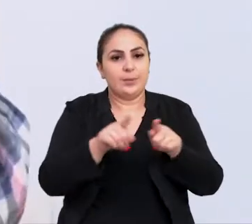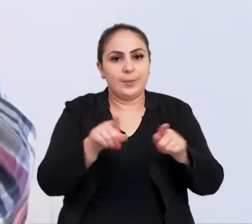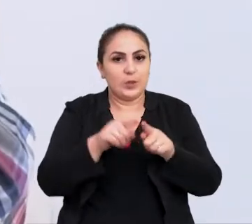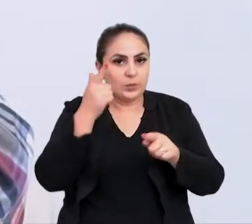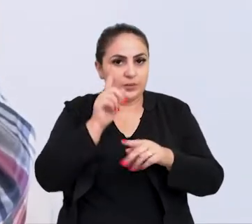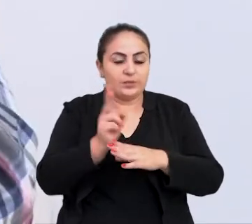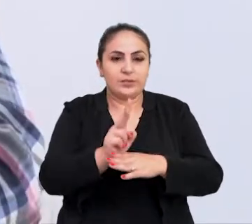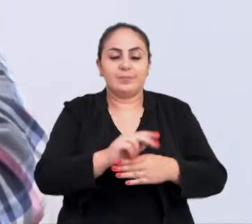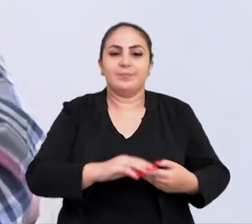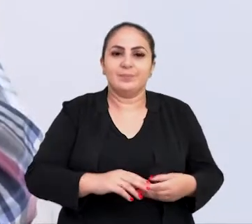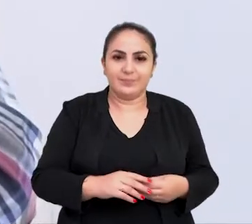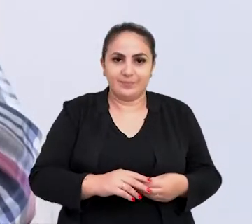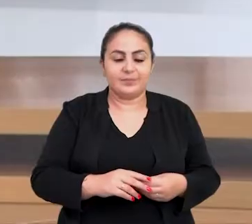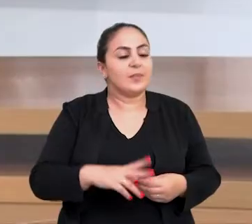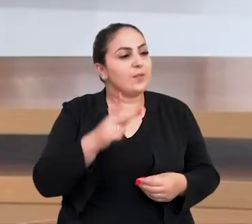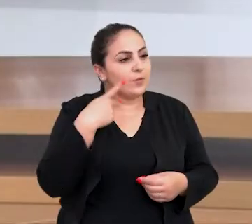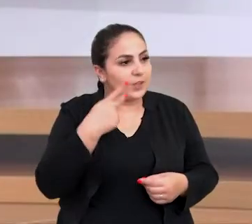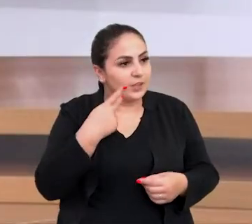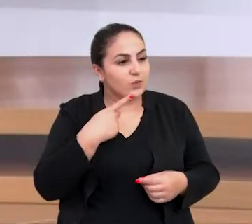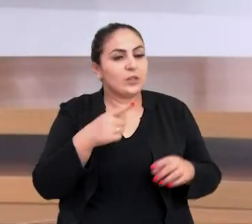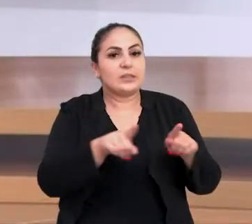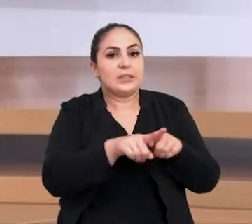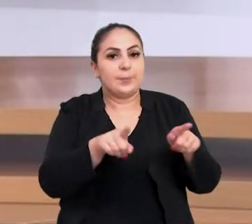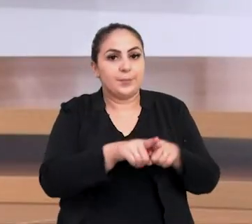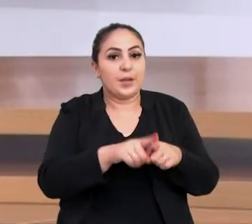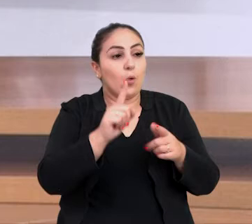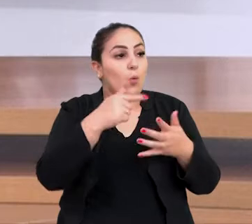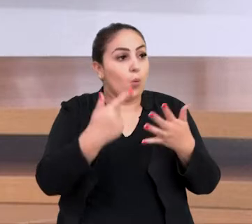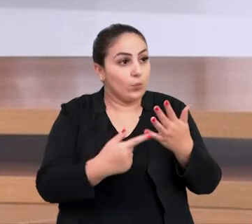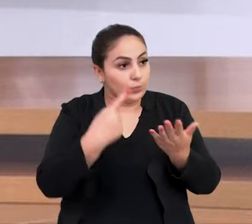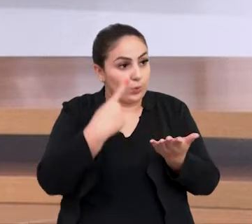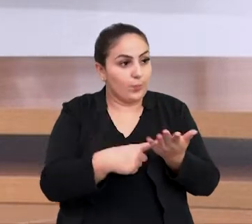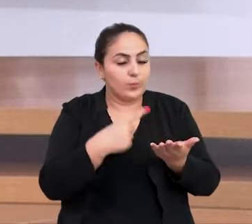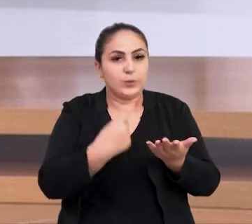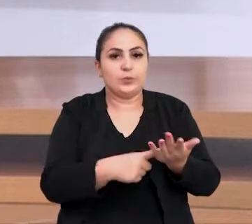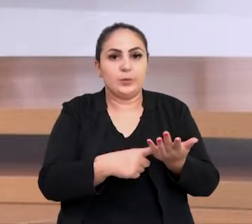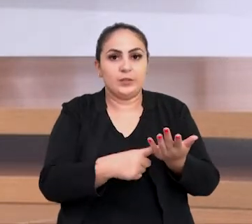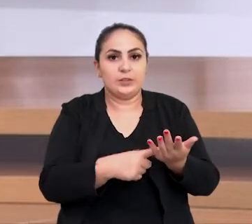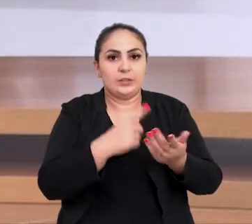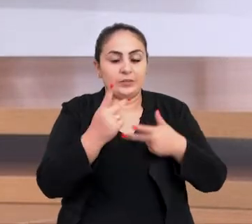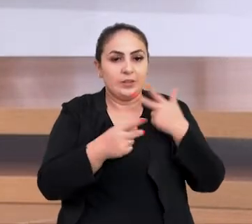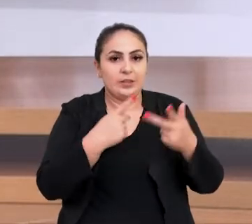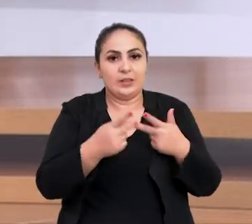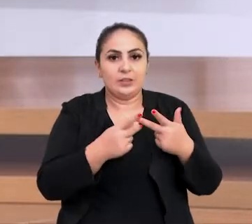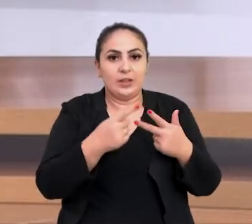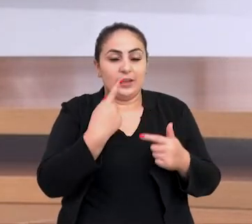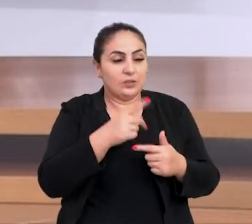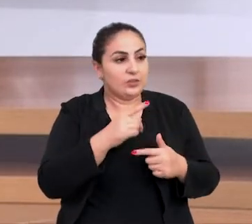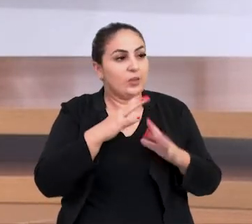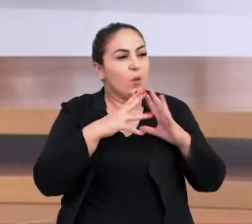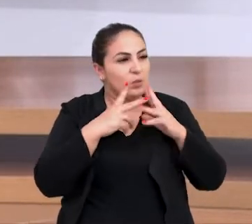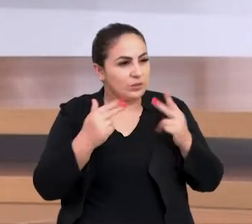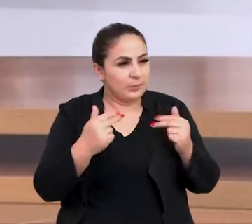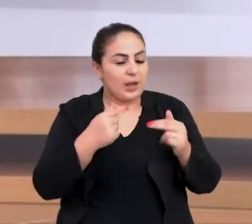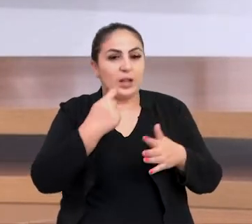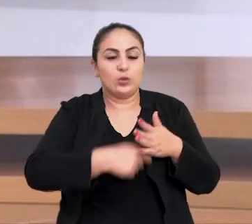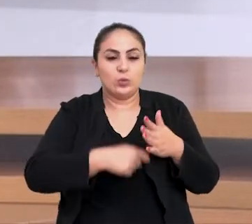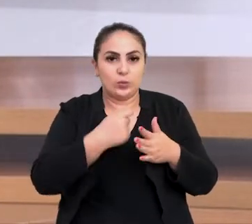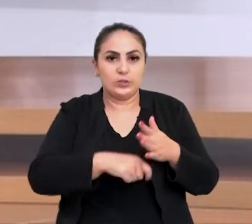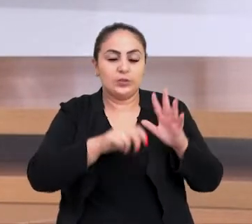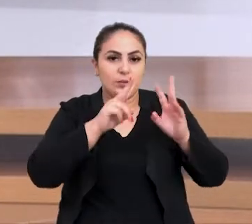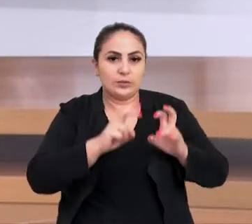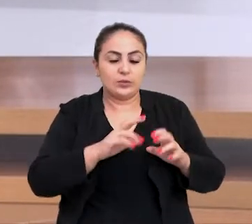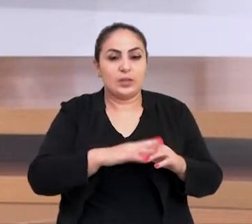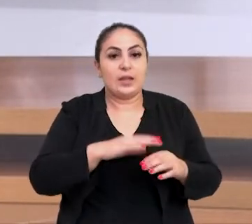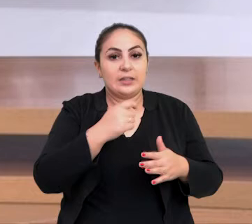resultado também para a fiscalização. Vereador, também outro comprometimento referente aos animais, à